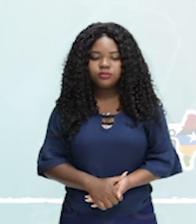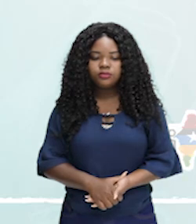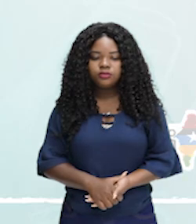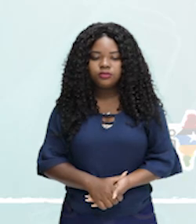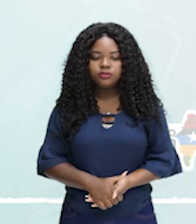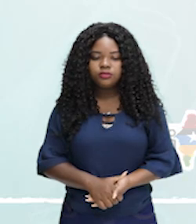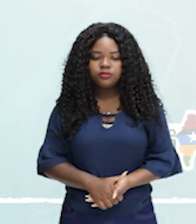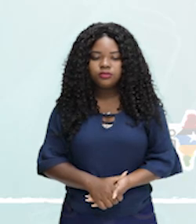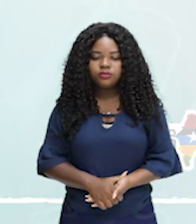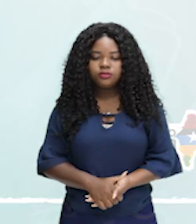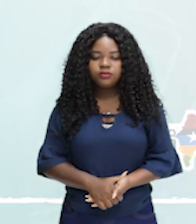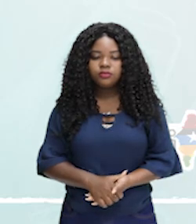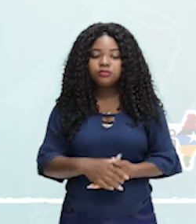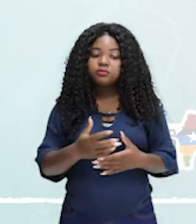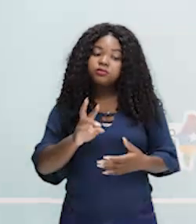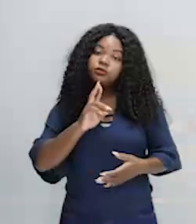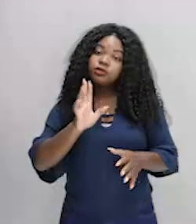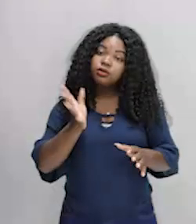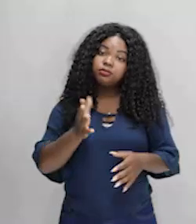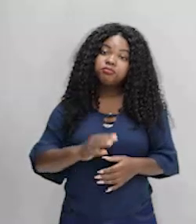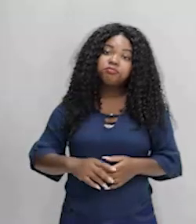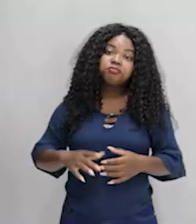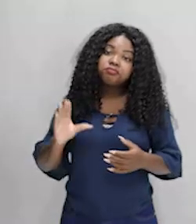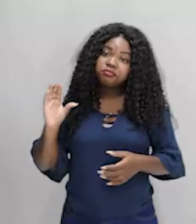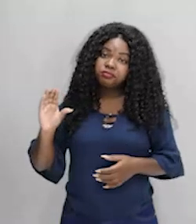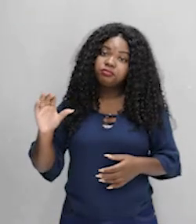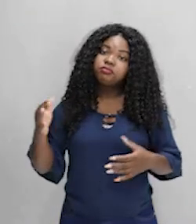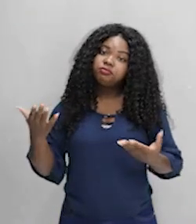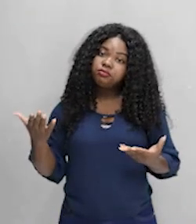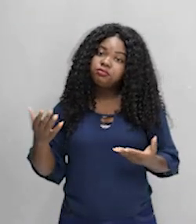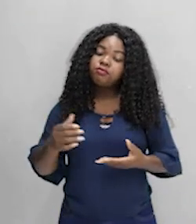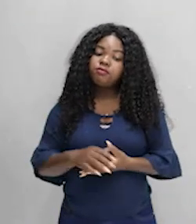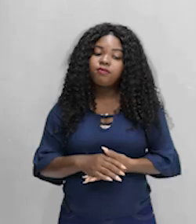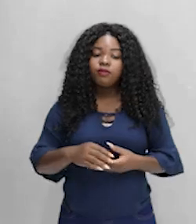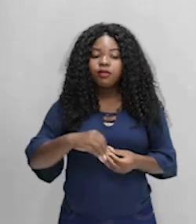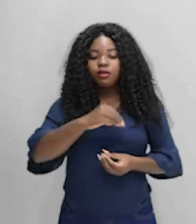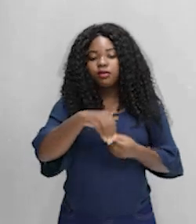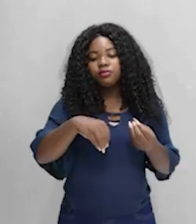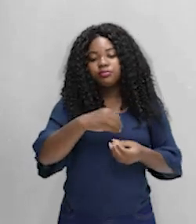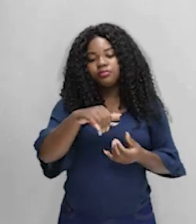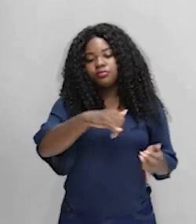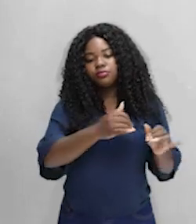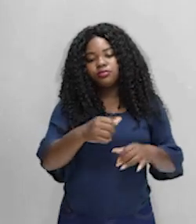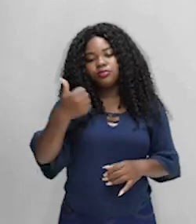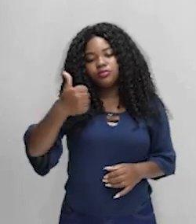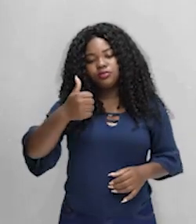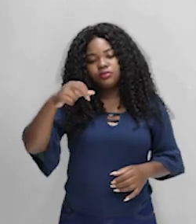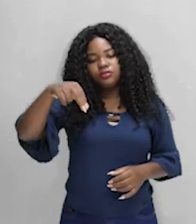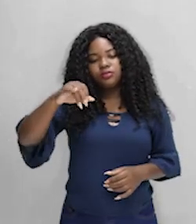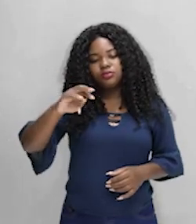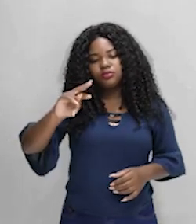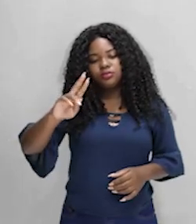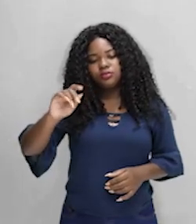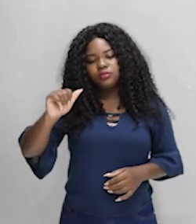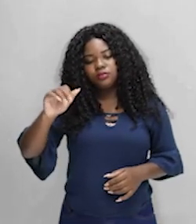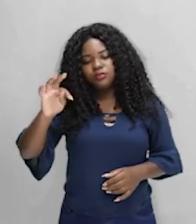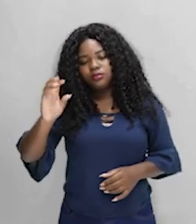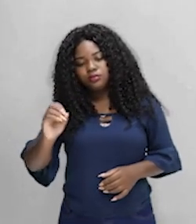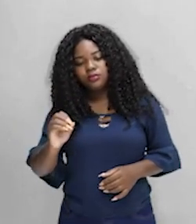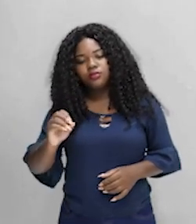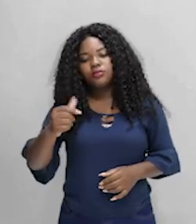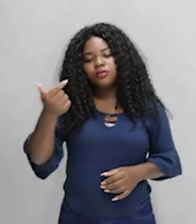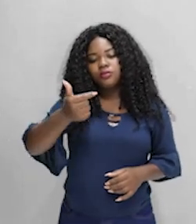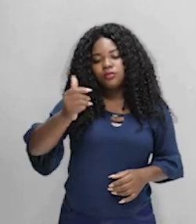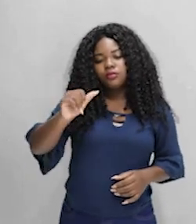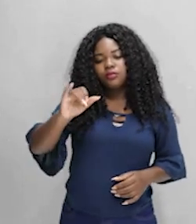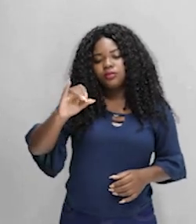são respectivamente. Já respondemos essa questão. A substância 1 é o nitrato de prata, certo? A substância